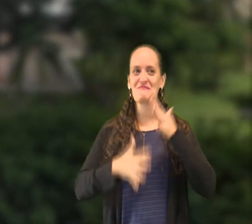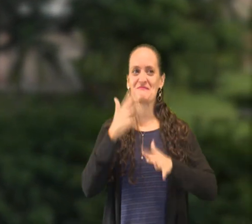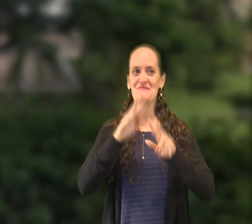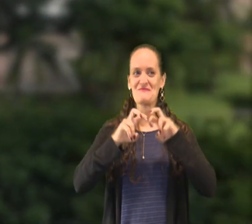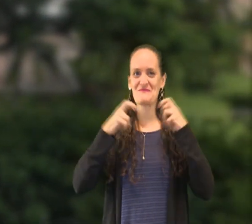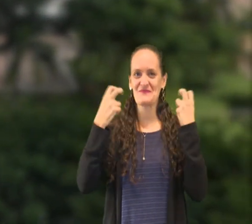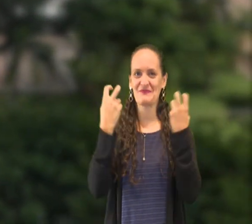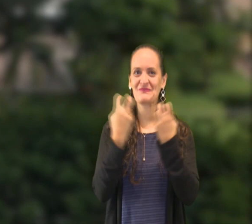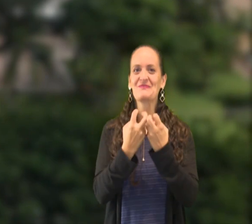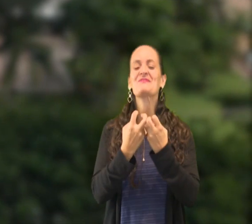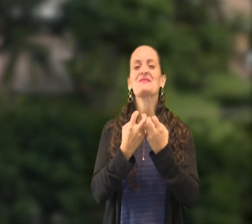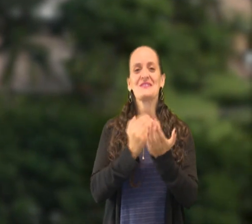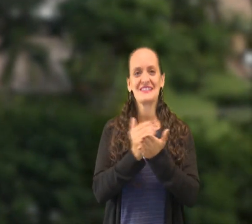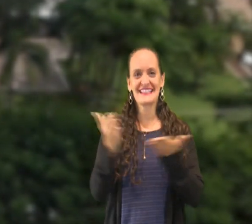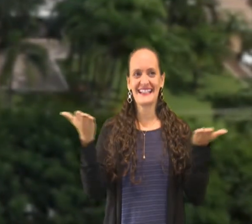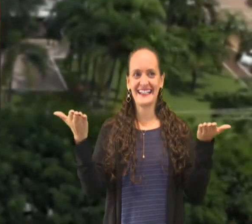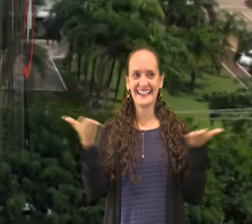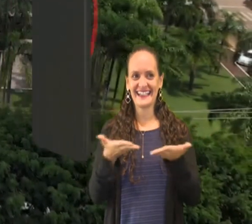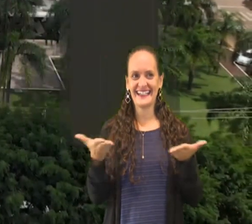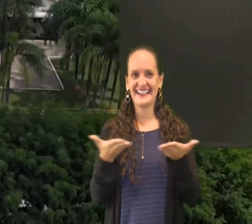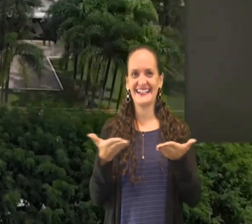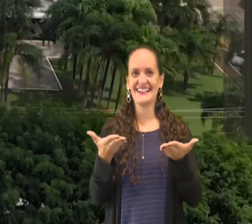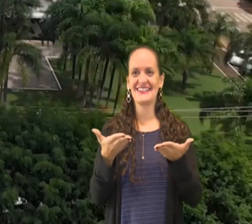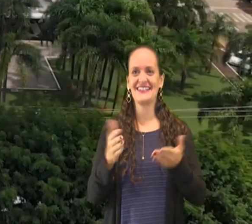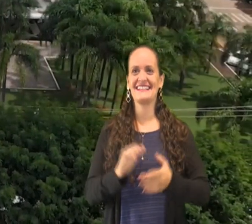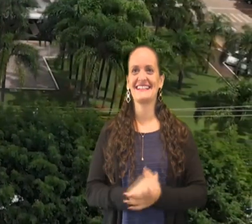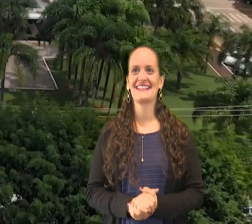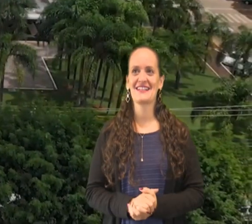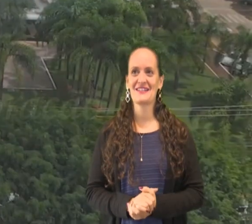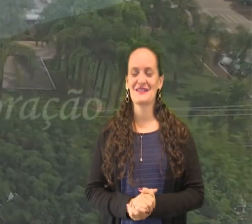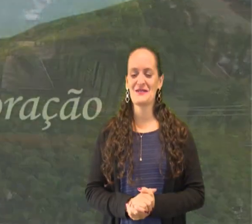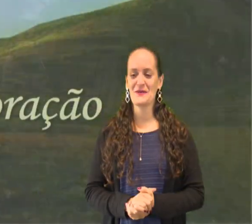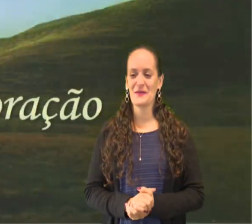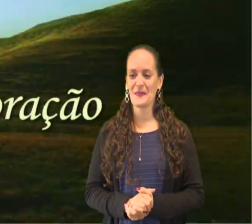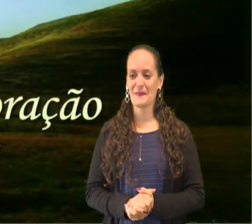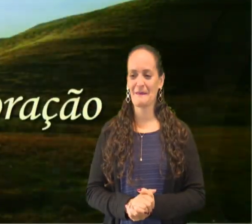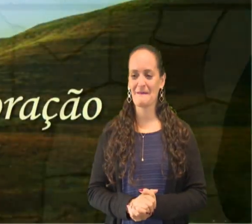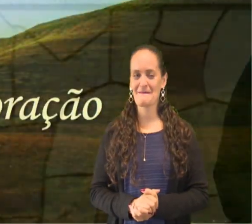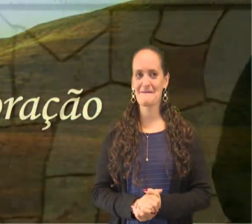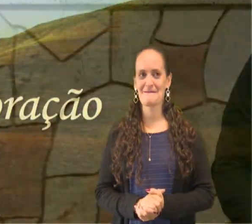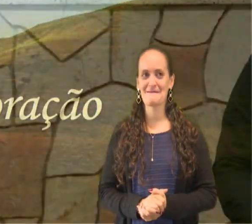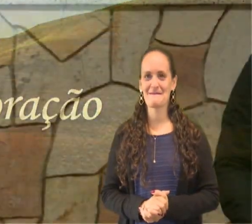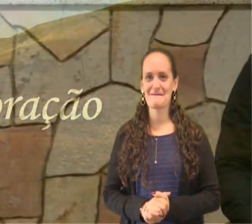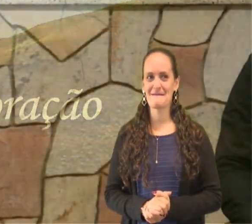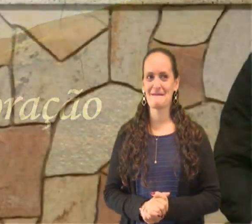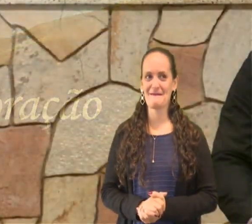ocorram interrupções no culto que se inicia agora.